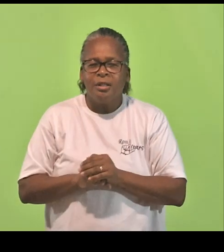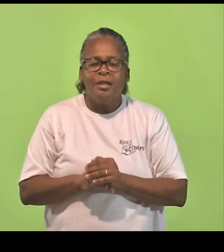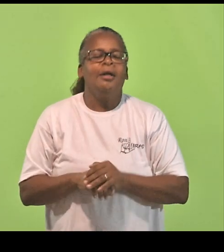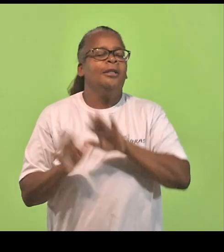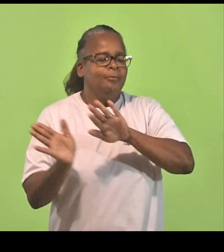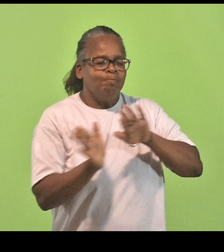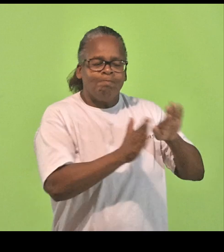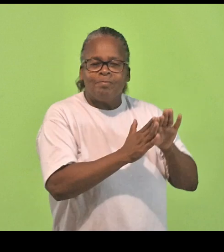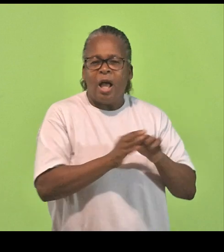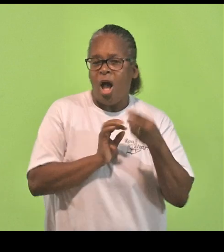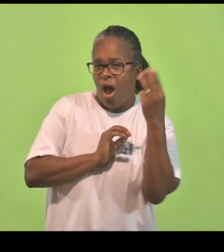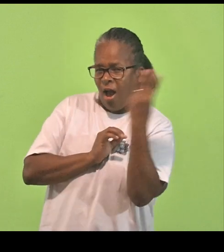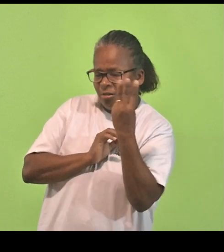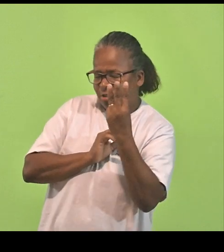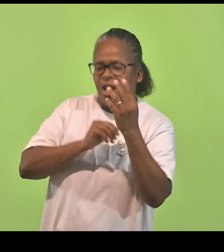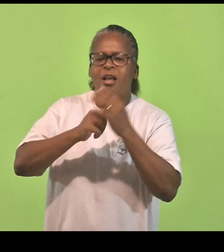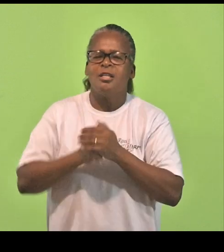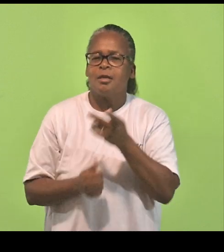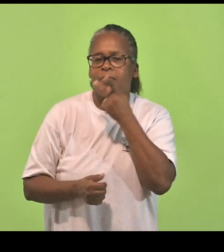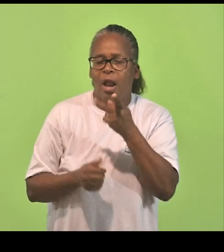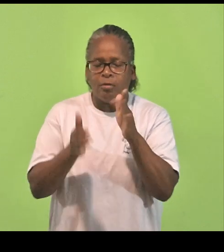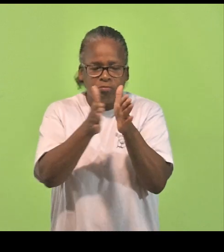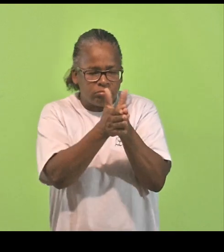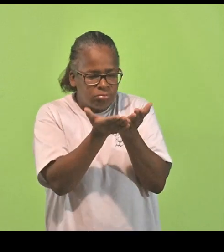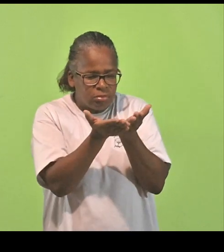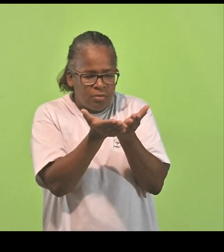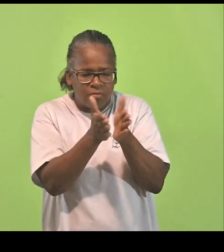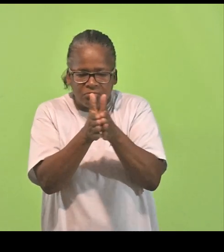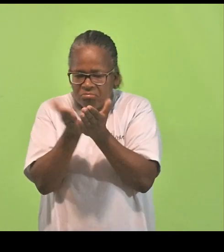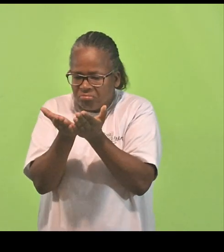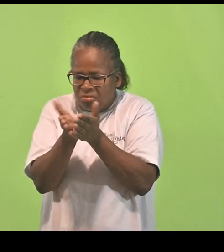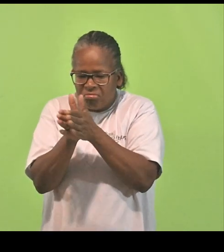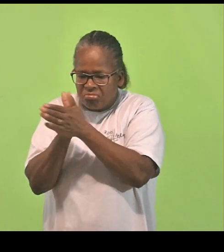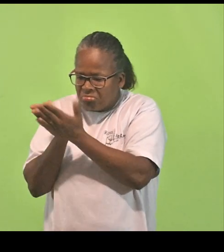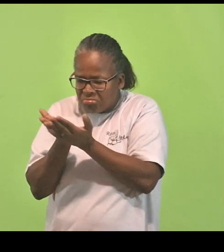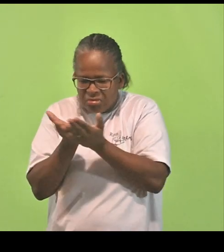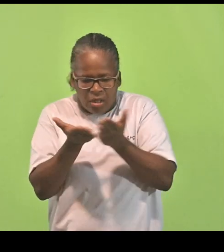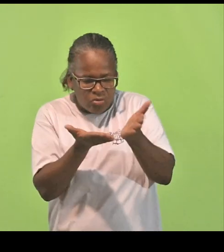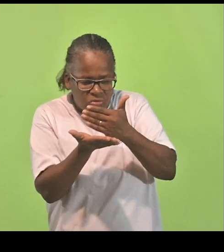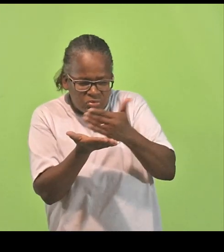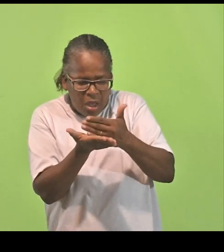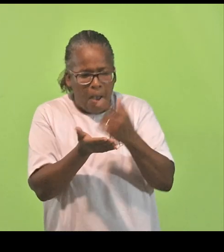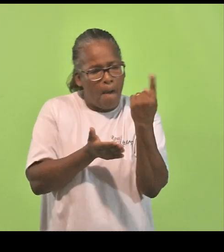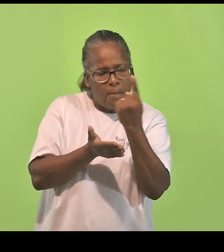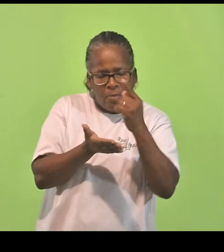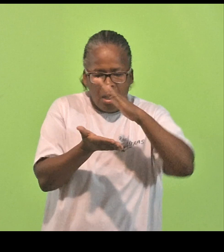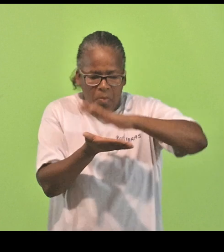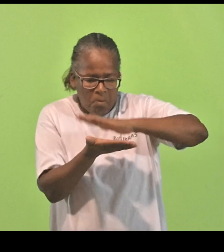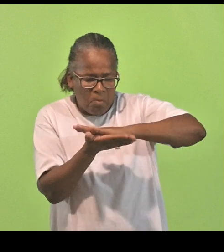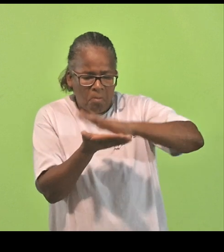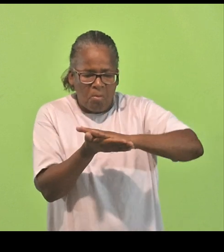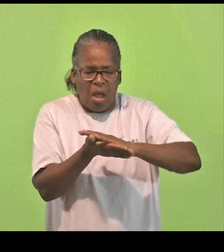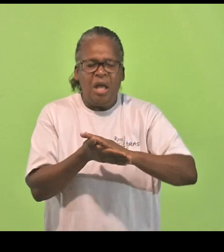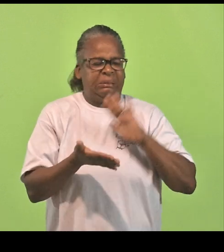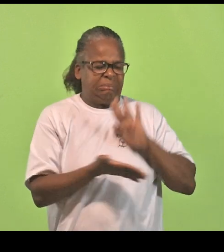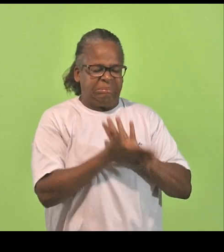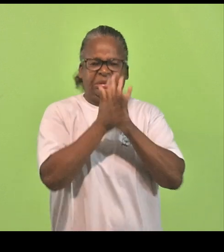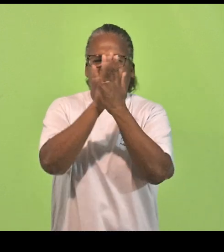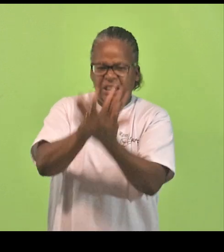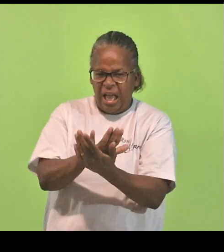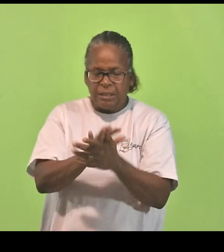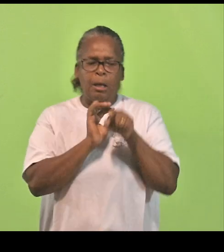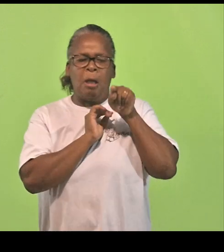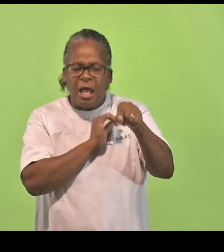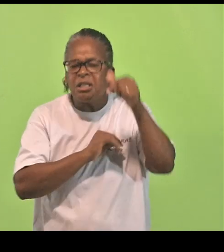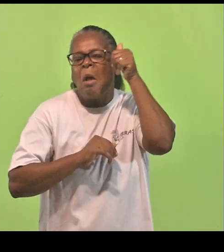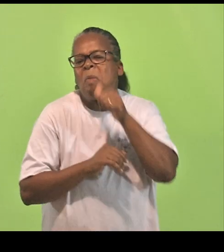manchete 3 coloca duas capas de revista, uma acima da outra. Na primeira, podemos ler Tragédia. Esse menino foi morto em um